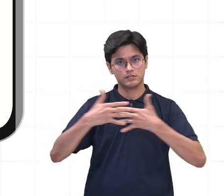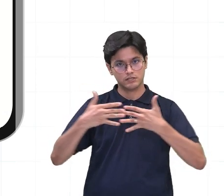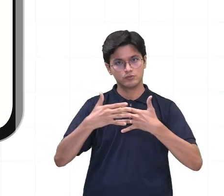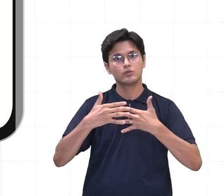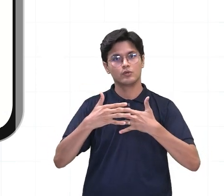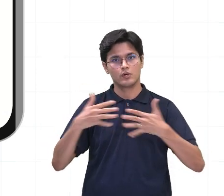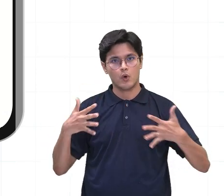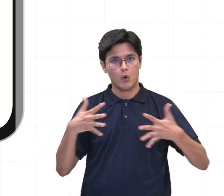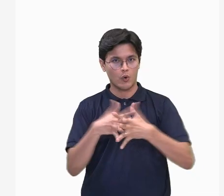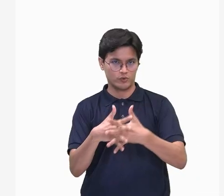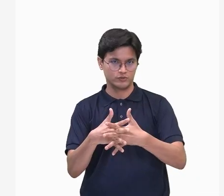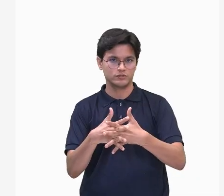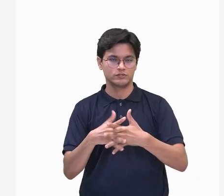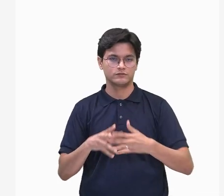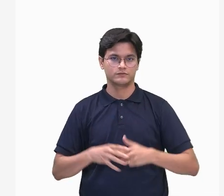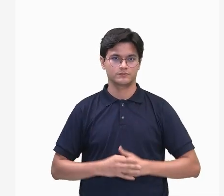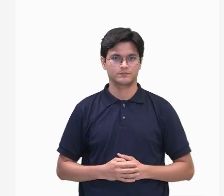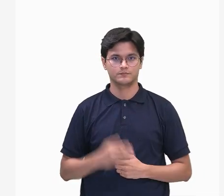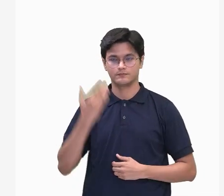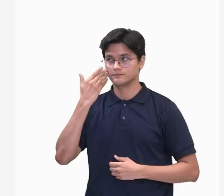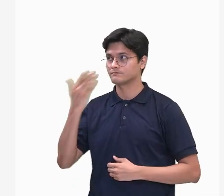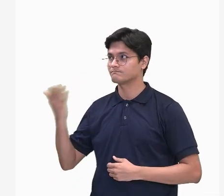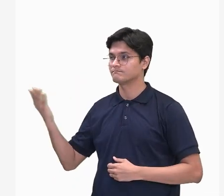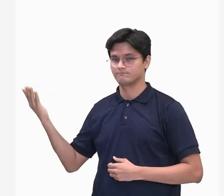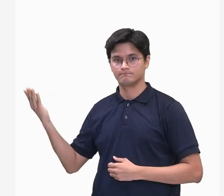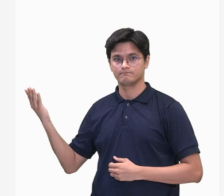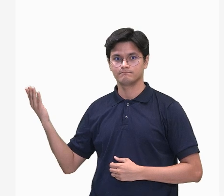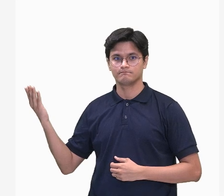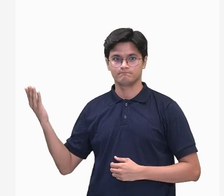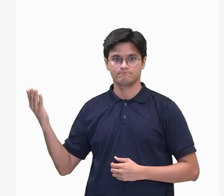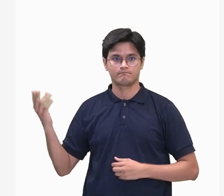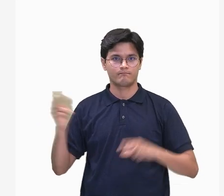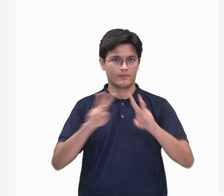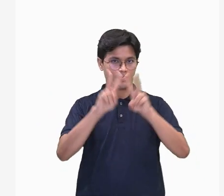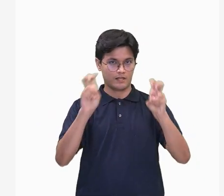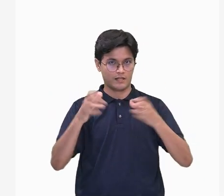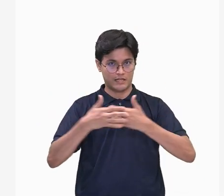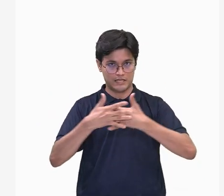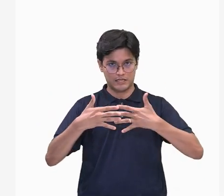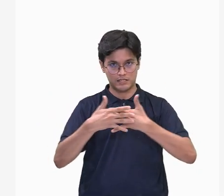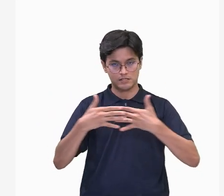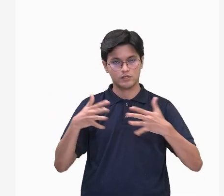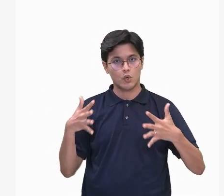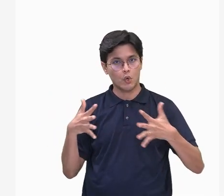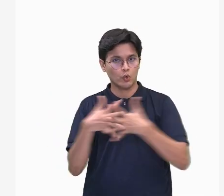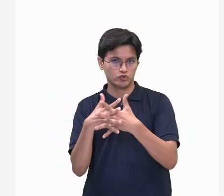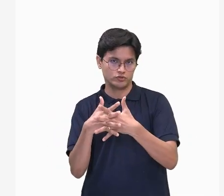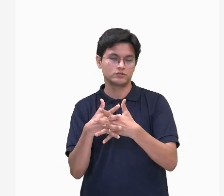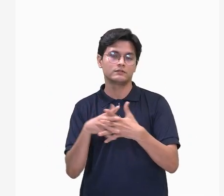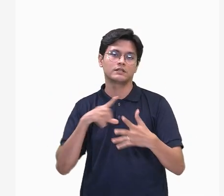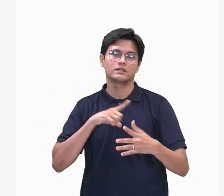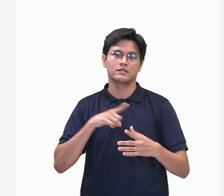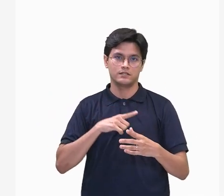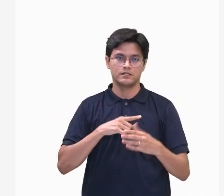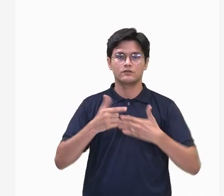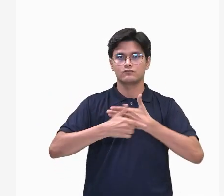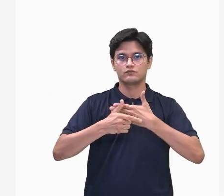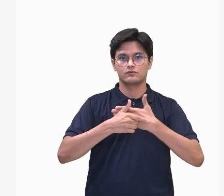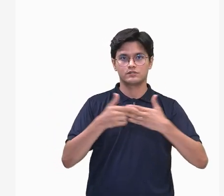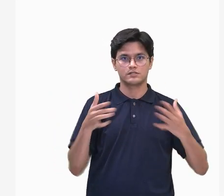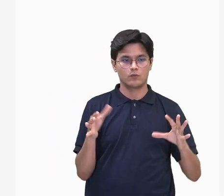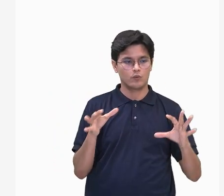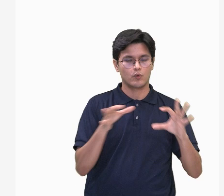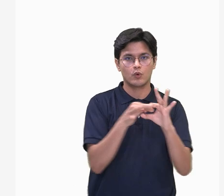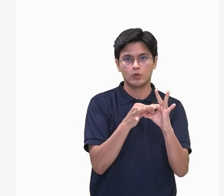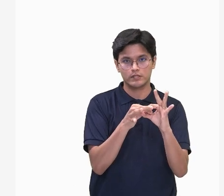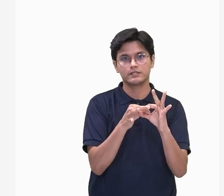conjuntivo. Vamos observar aí a função desse tecido, que é conectar, sustentar e